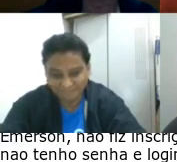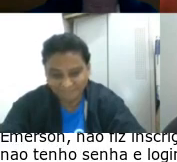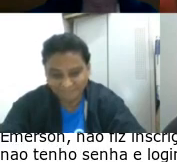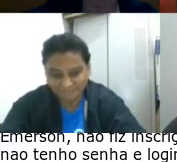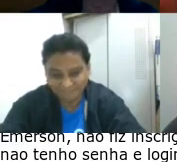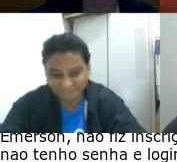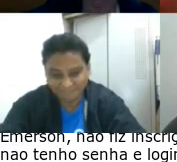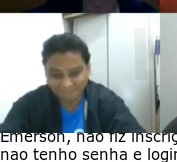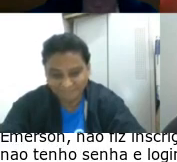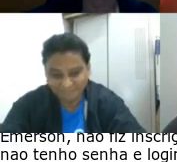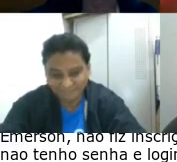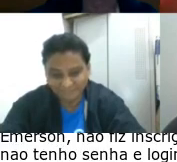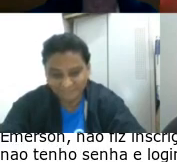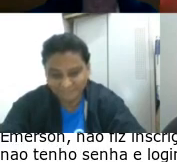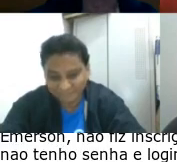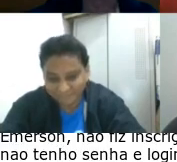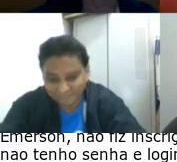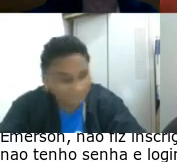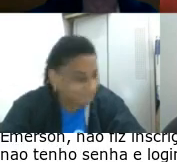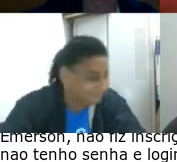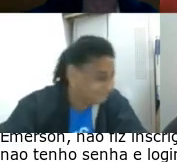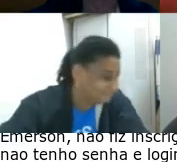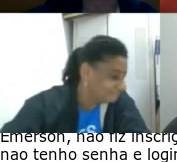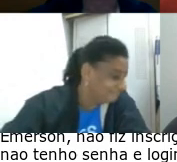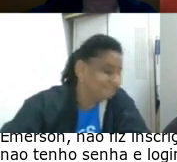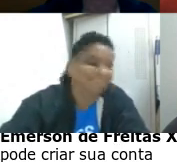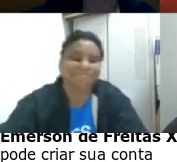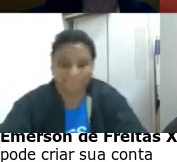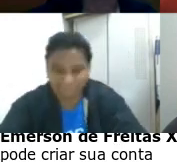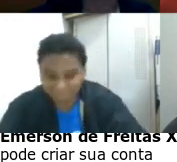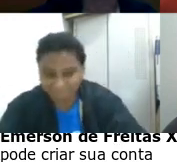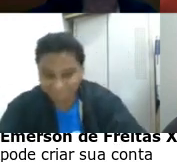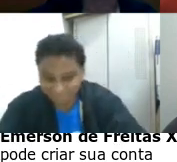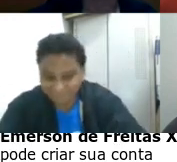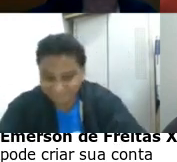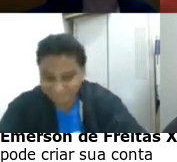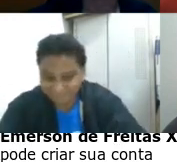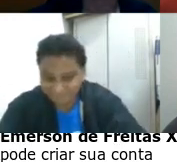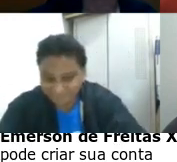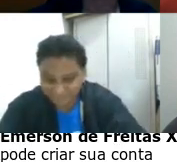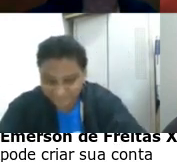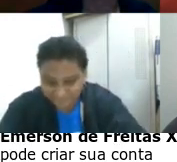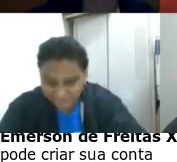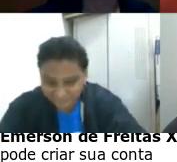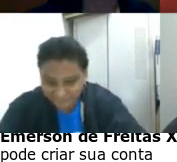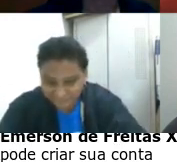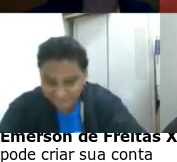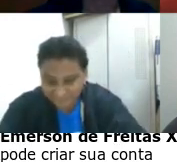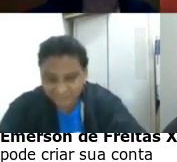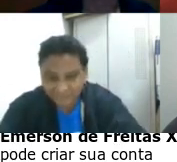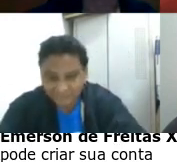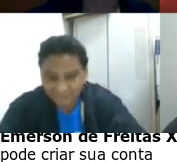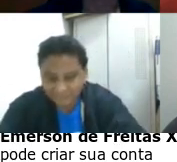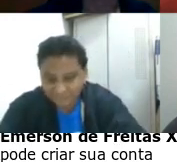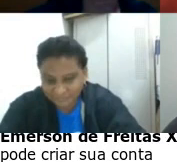vê que de fato a gente pode se encontrar nesse espaço e fazer a diferença né então aí não deixem não acreditem que é